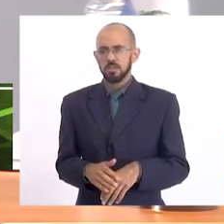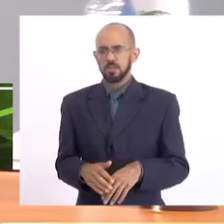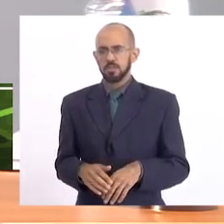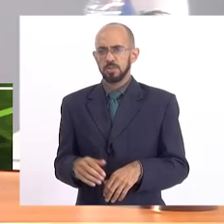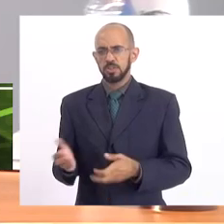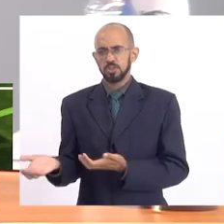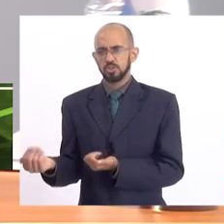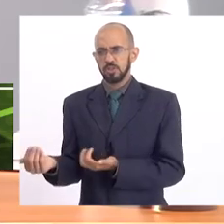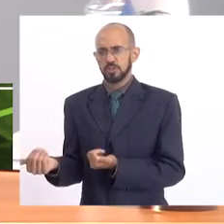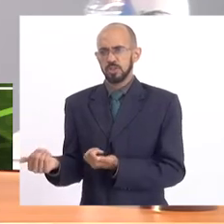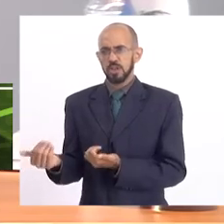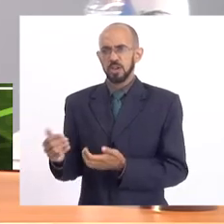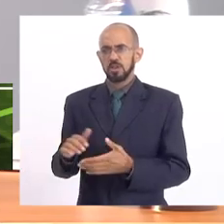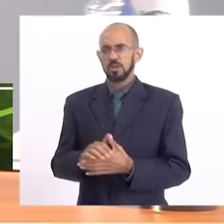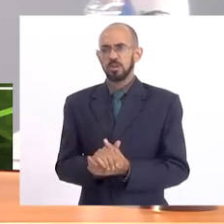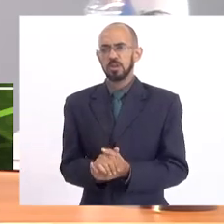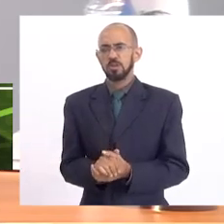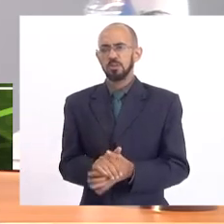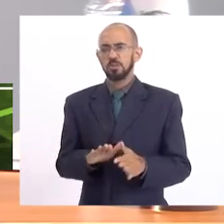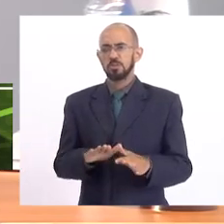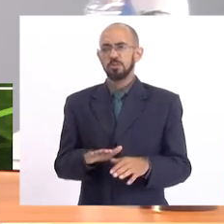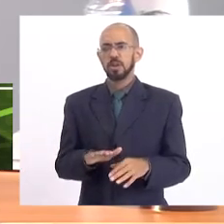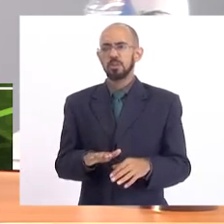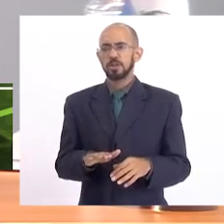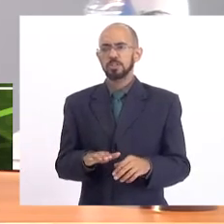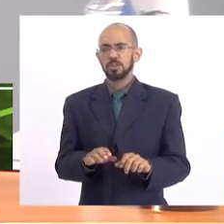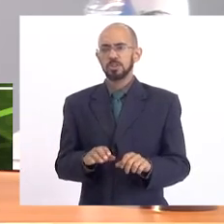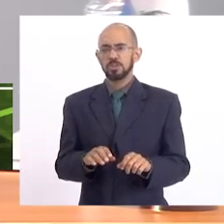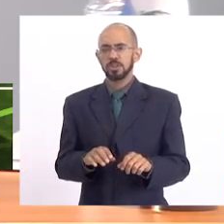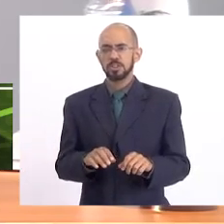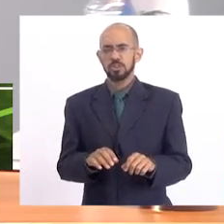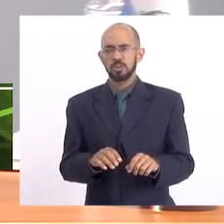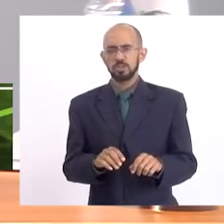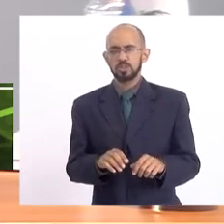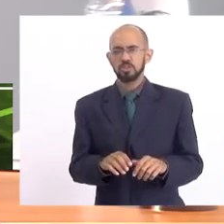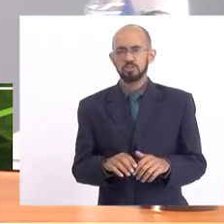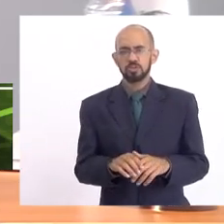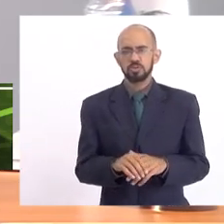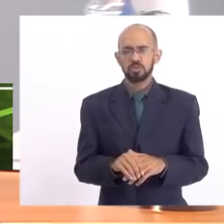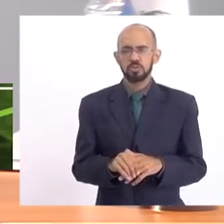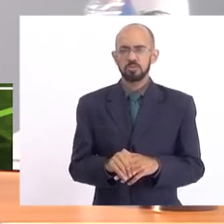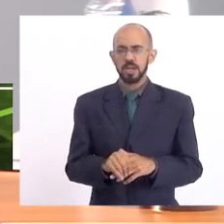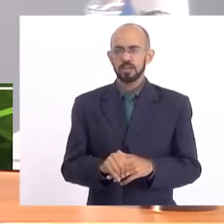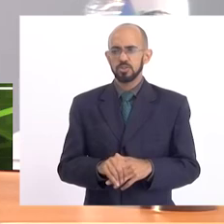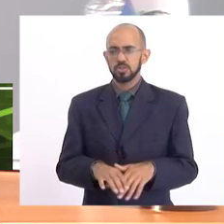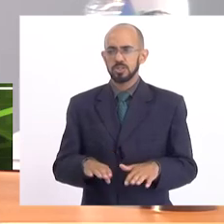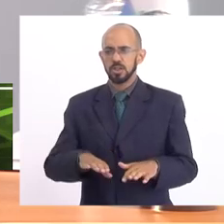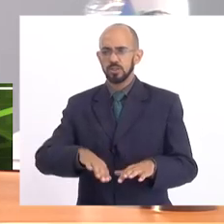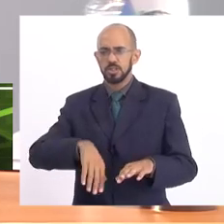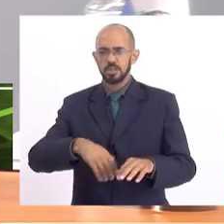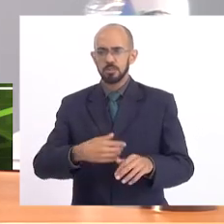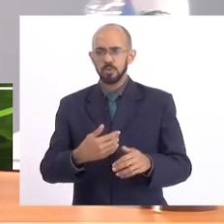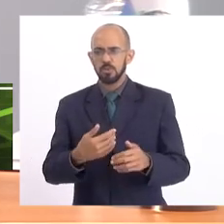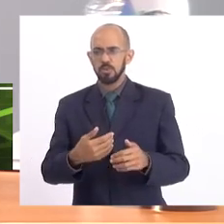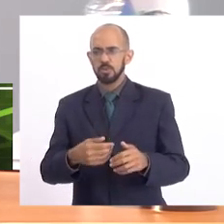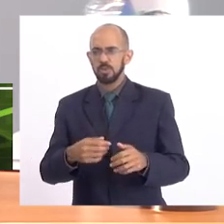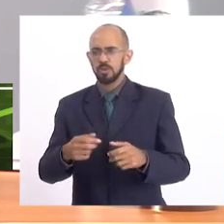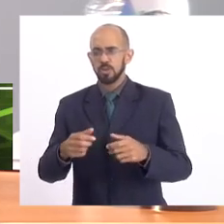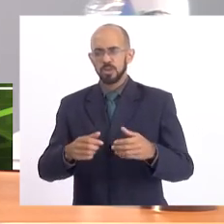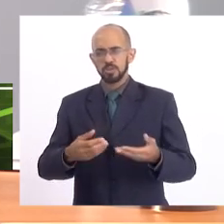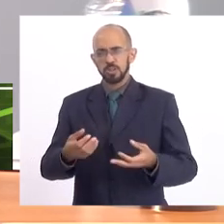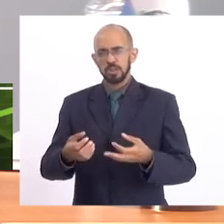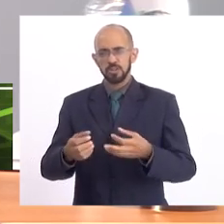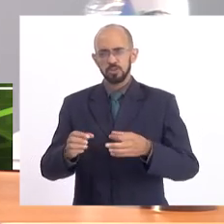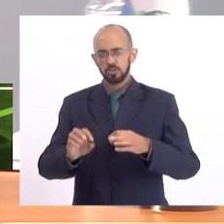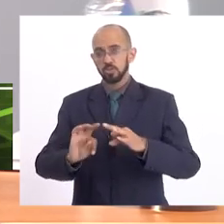nas empresas. Então, todo esse trabalho, deputado, a gente está tudo sendo feito dentro de um planejamento.